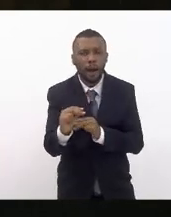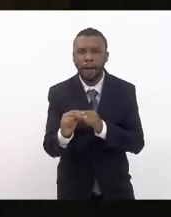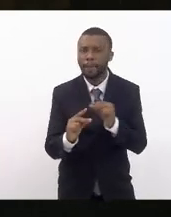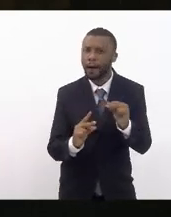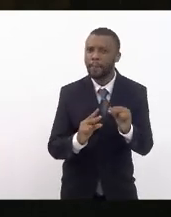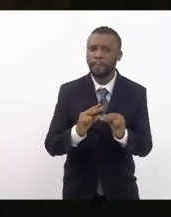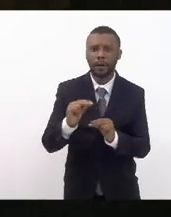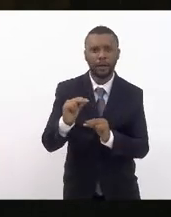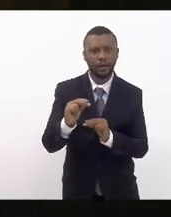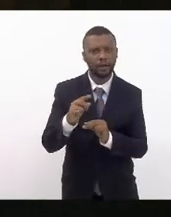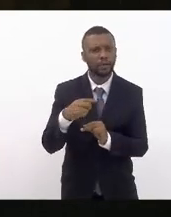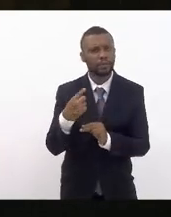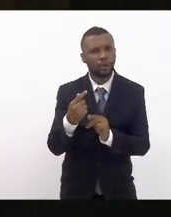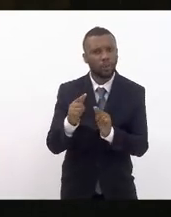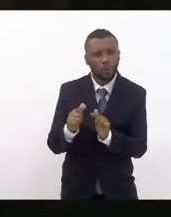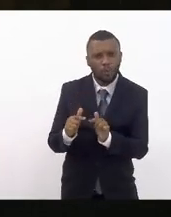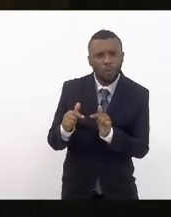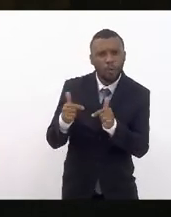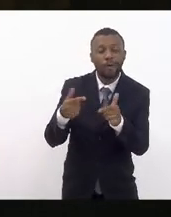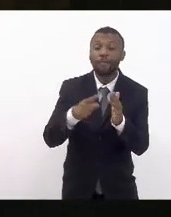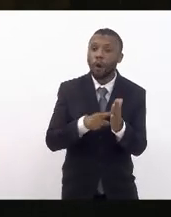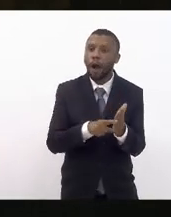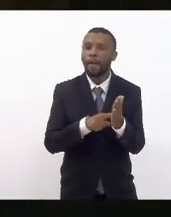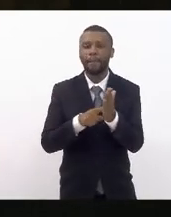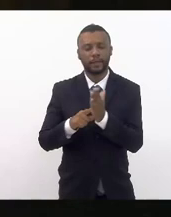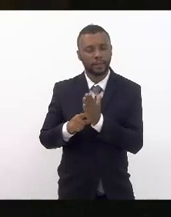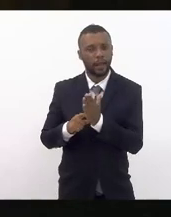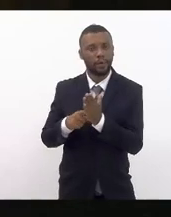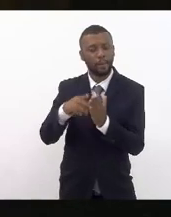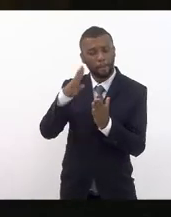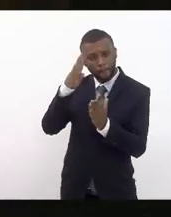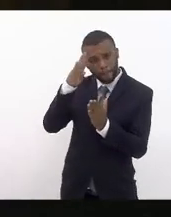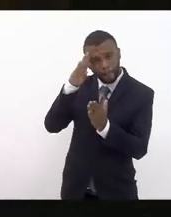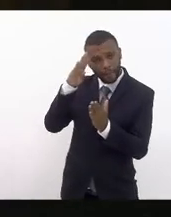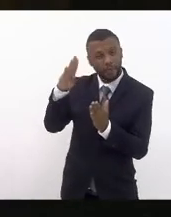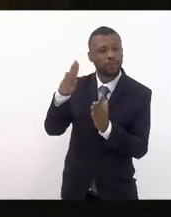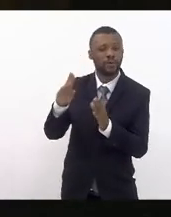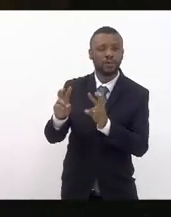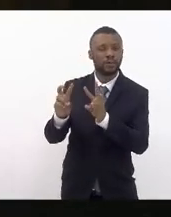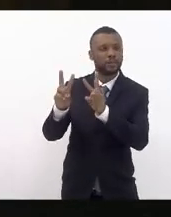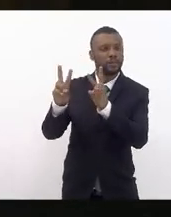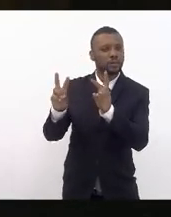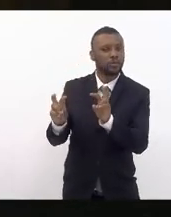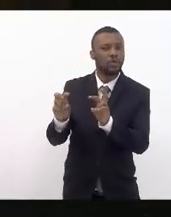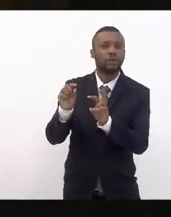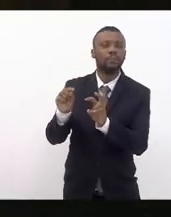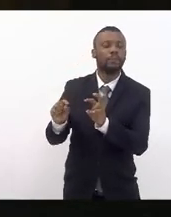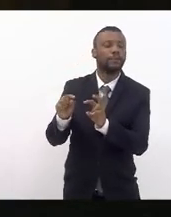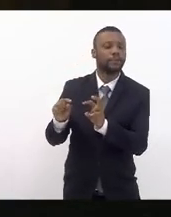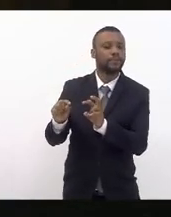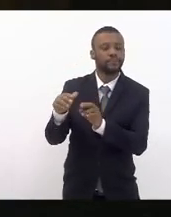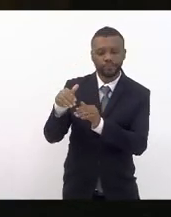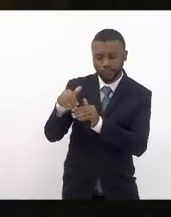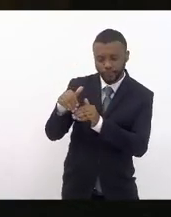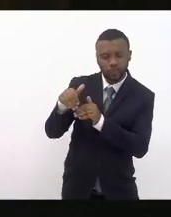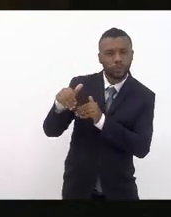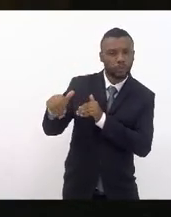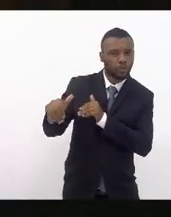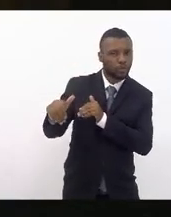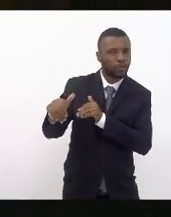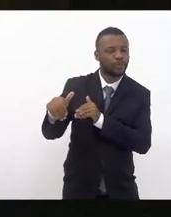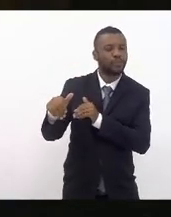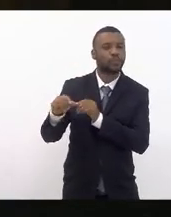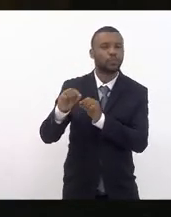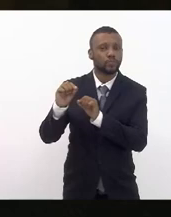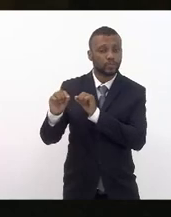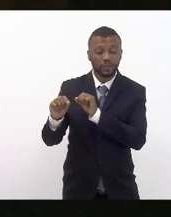que nos foram aqui apresentadas, especialmente em relação, daqui para frente,